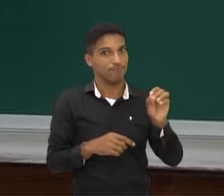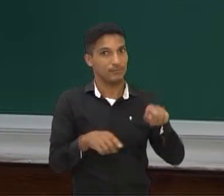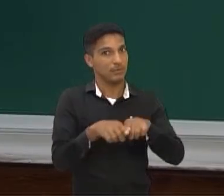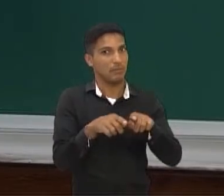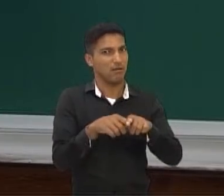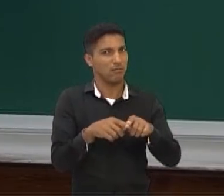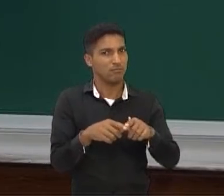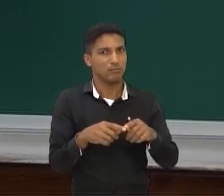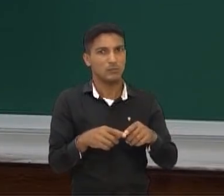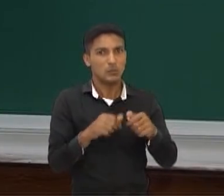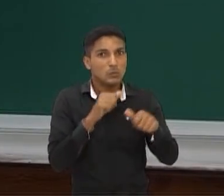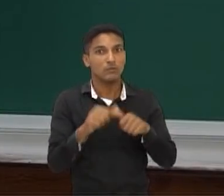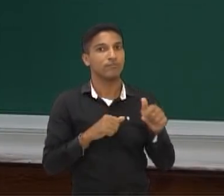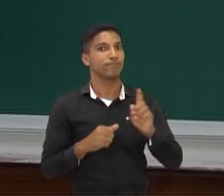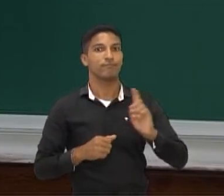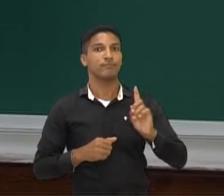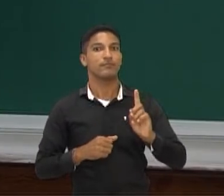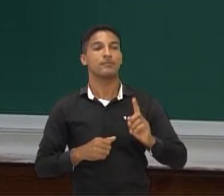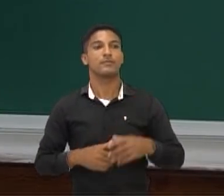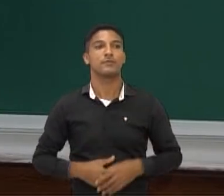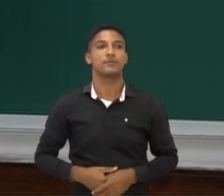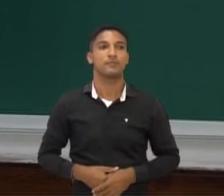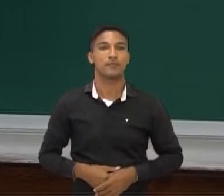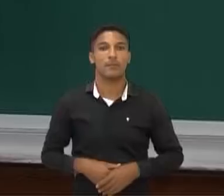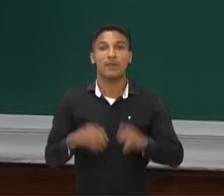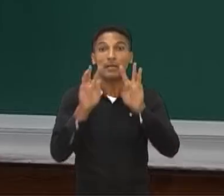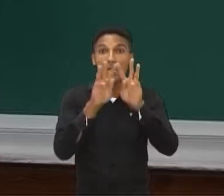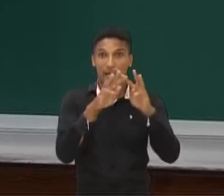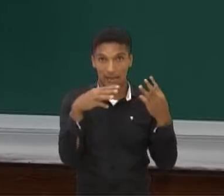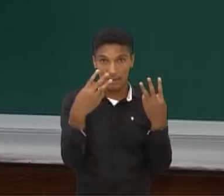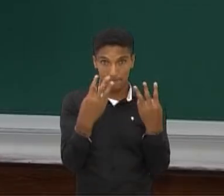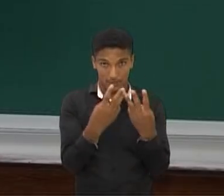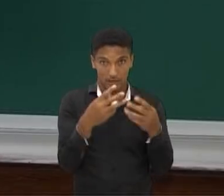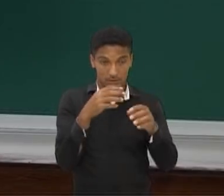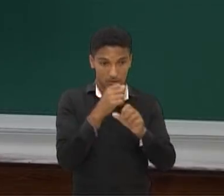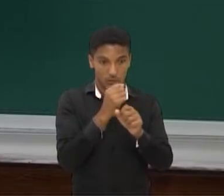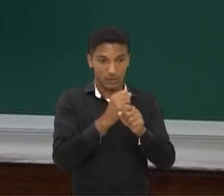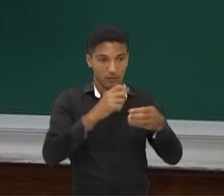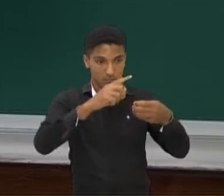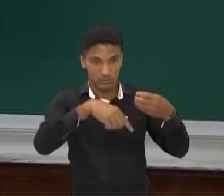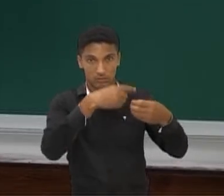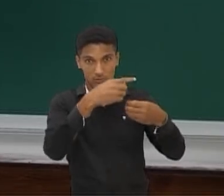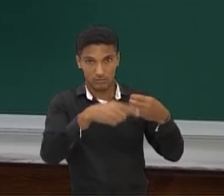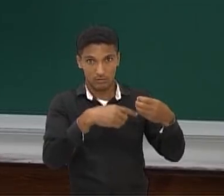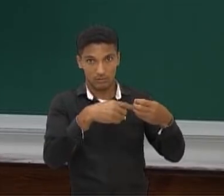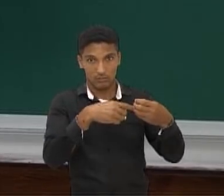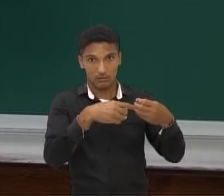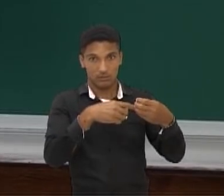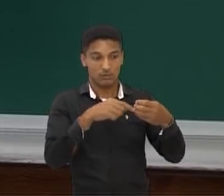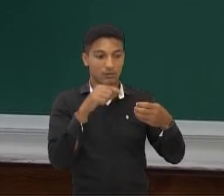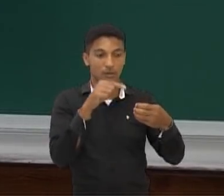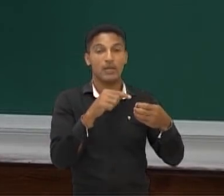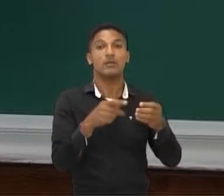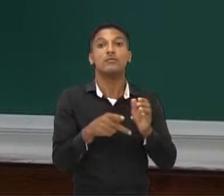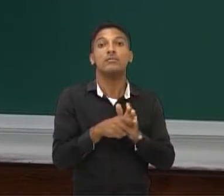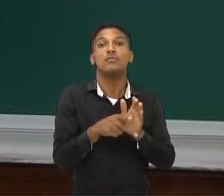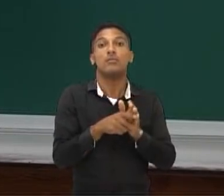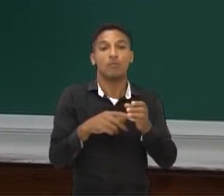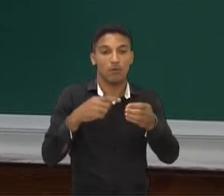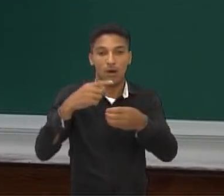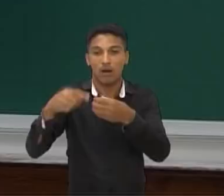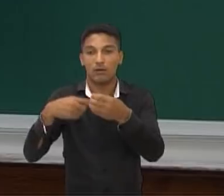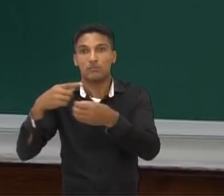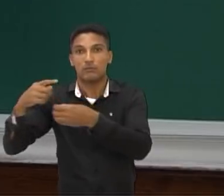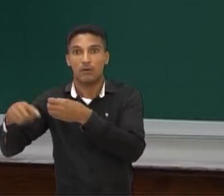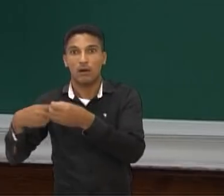A massa total de um composto, segundo ele, é igual à soma da massa dos átomos individuais. Repare